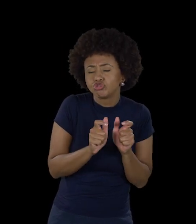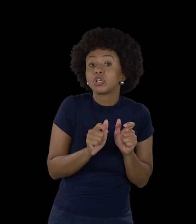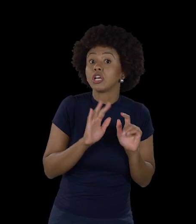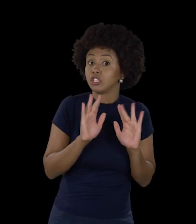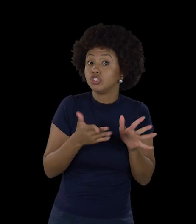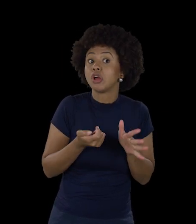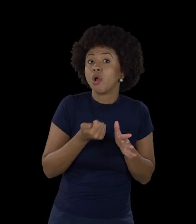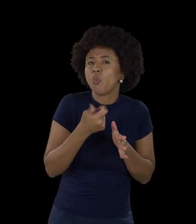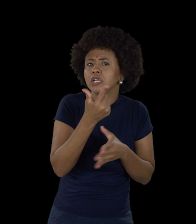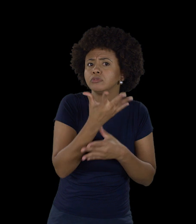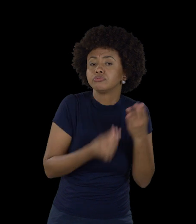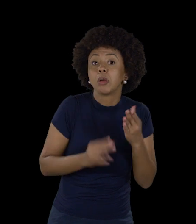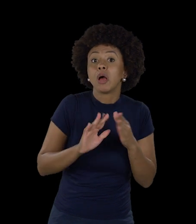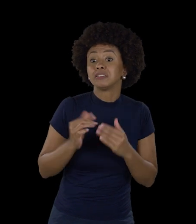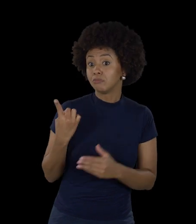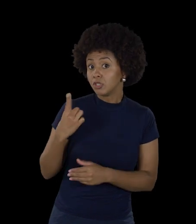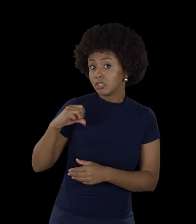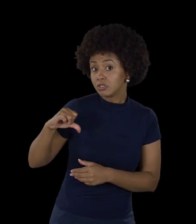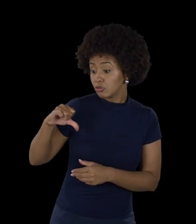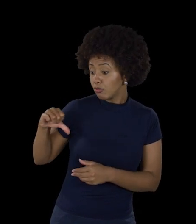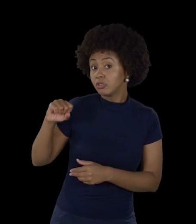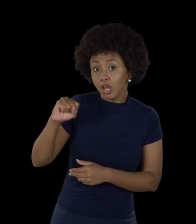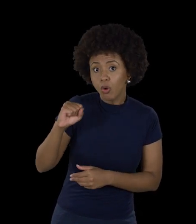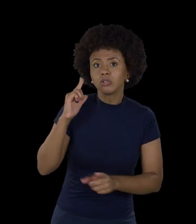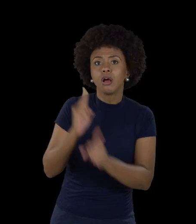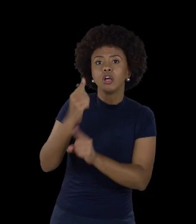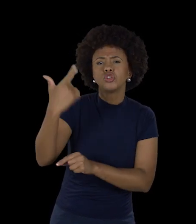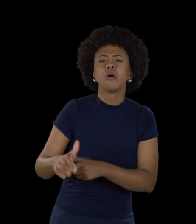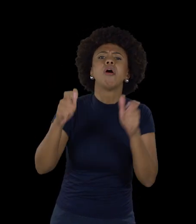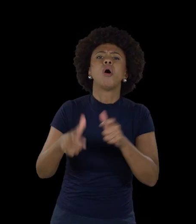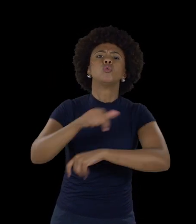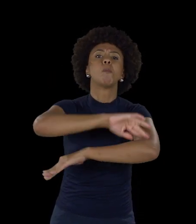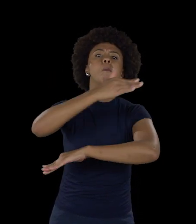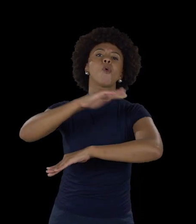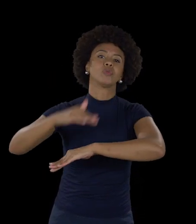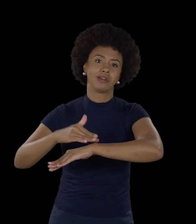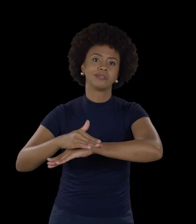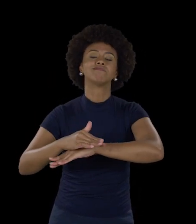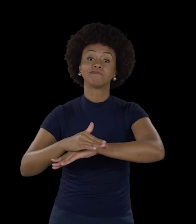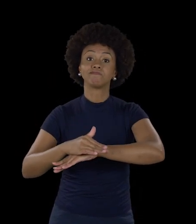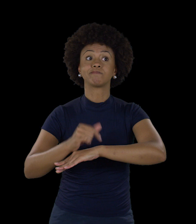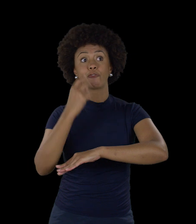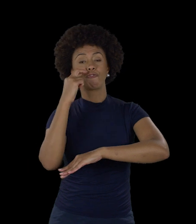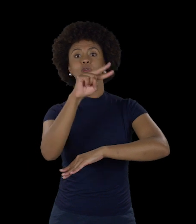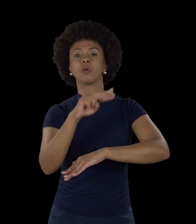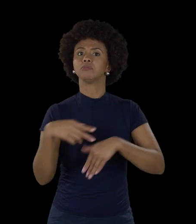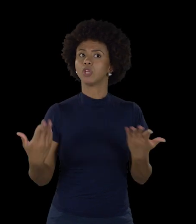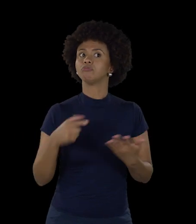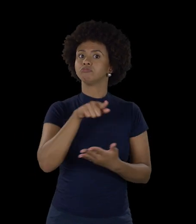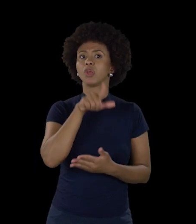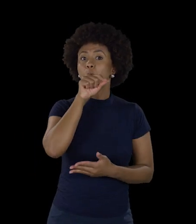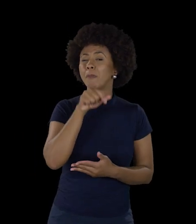pequena ave que se estava extinta e só foi redescoberta em 1998 nas montanhas